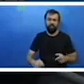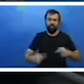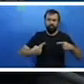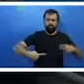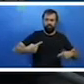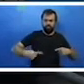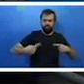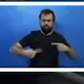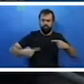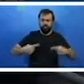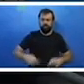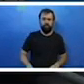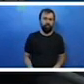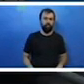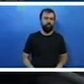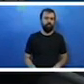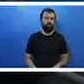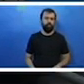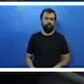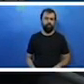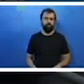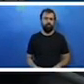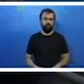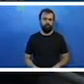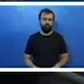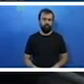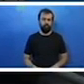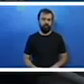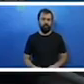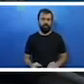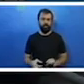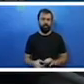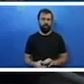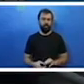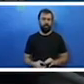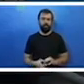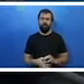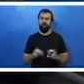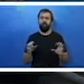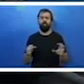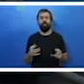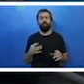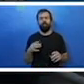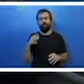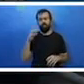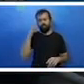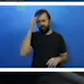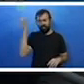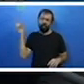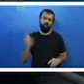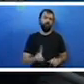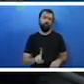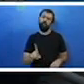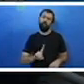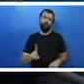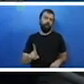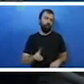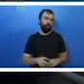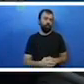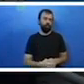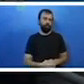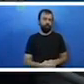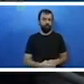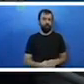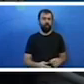castigos. Sim, não foi uma independência, como dizem por aí, leve. Não foi. Além da Inconfidência